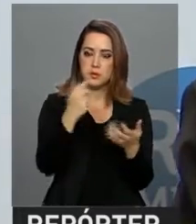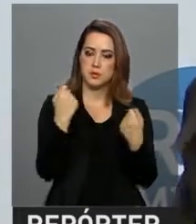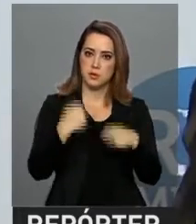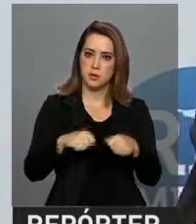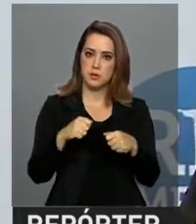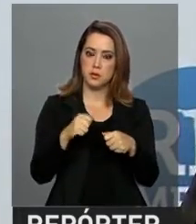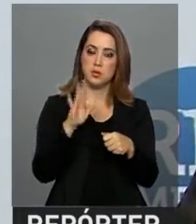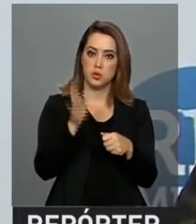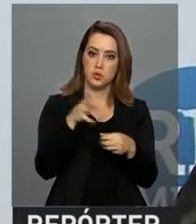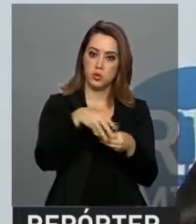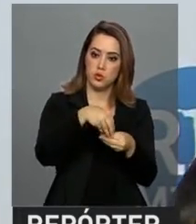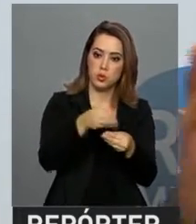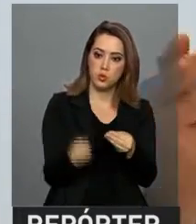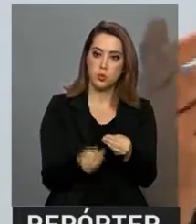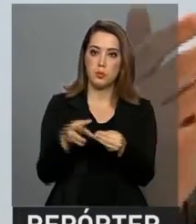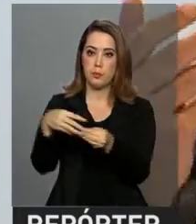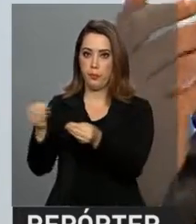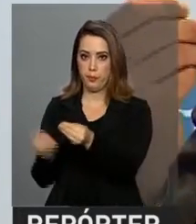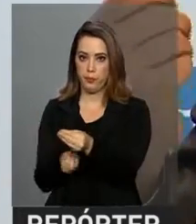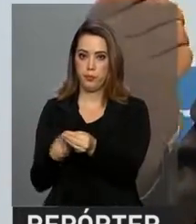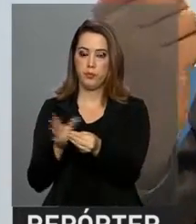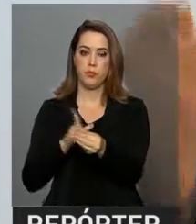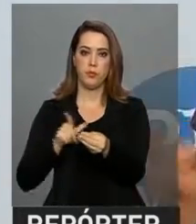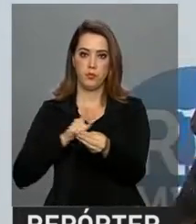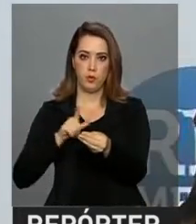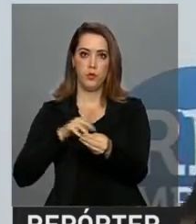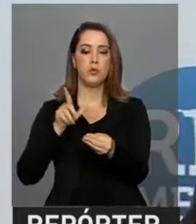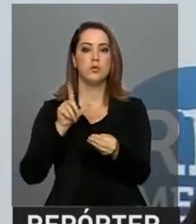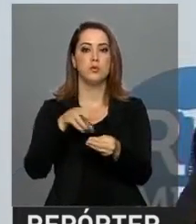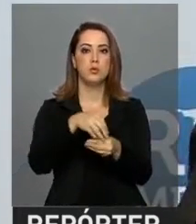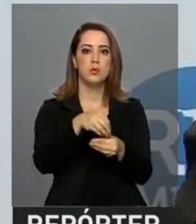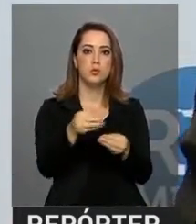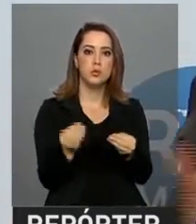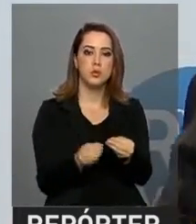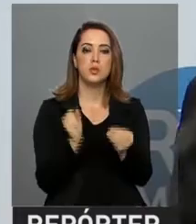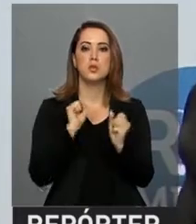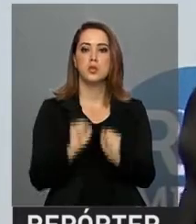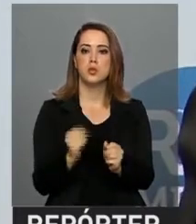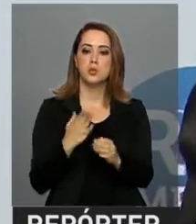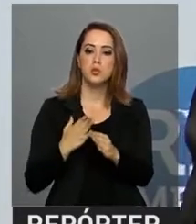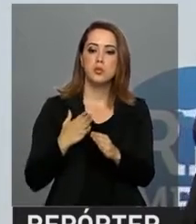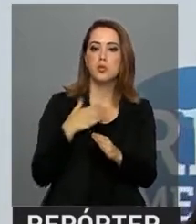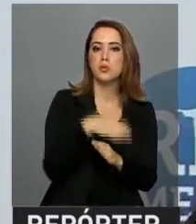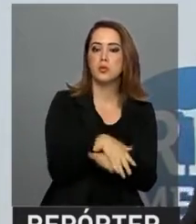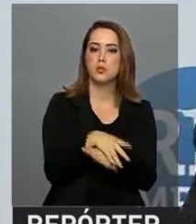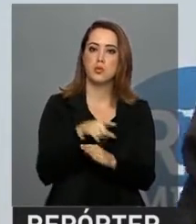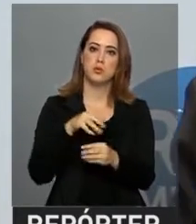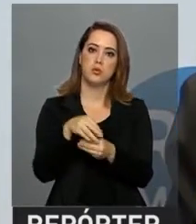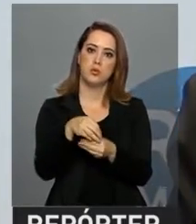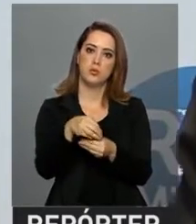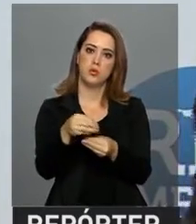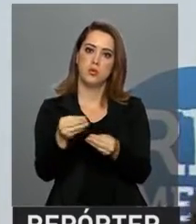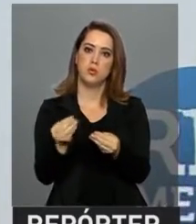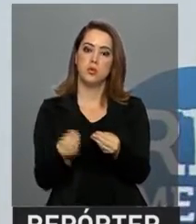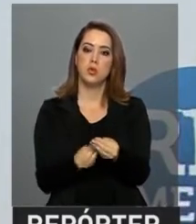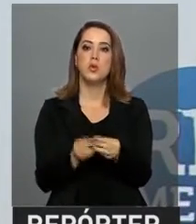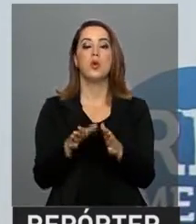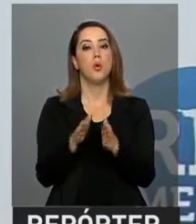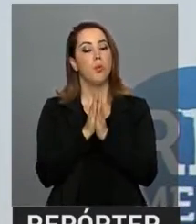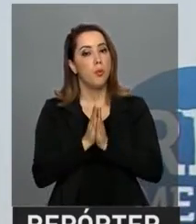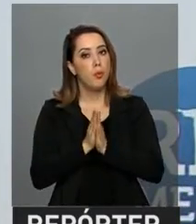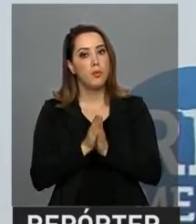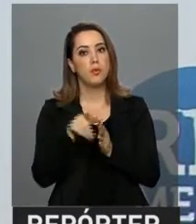ingressos, para aqueles que detêm a possibilidade de ir às arenas acompanhar essas fantásticas competições olímpicas, que, por